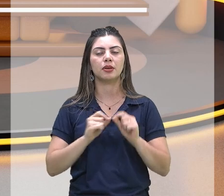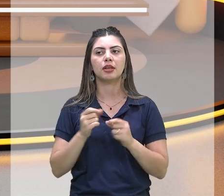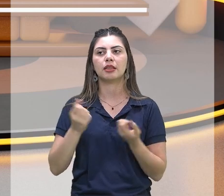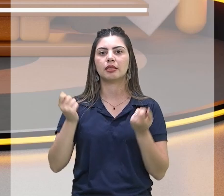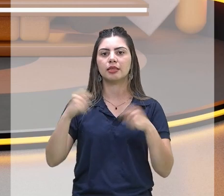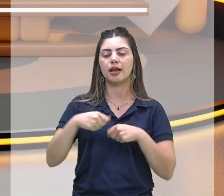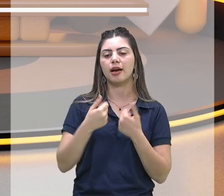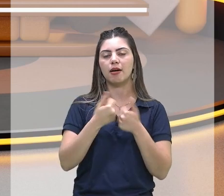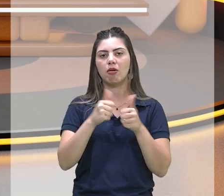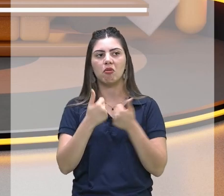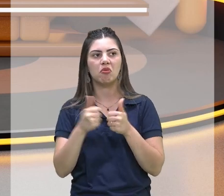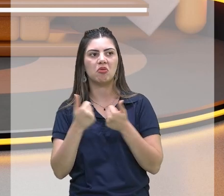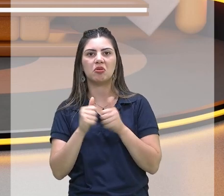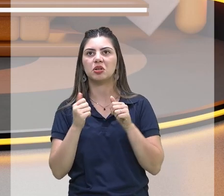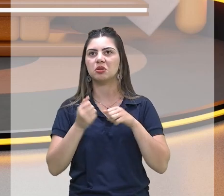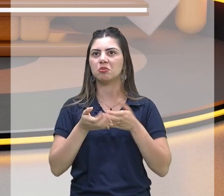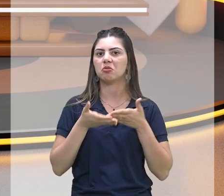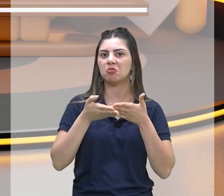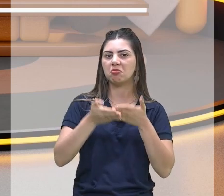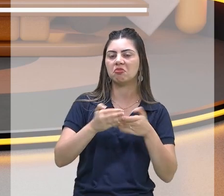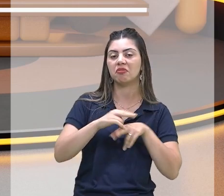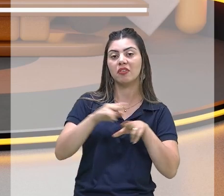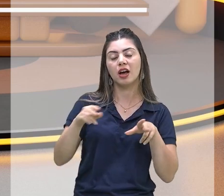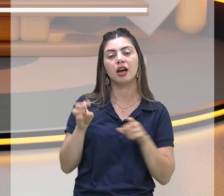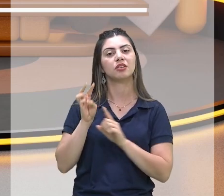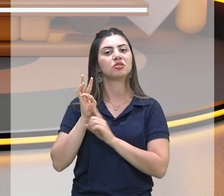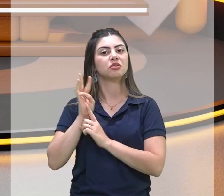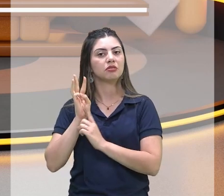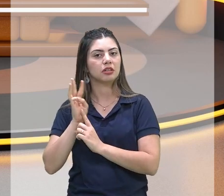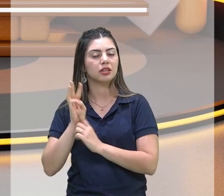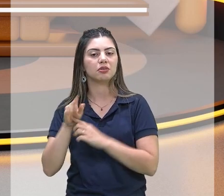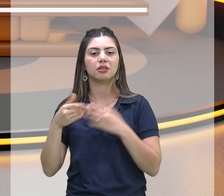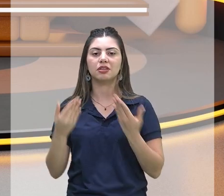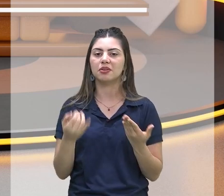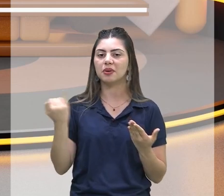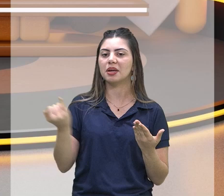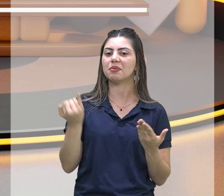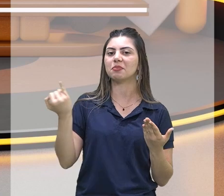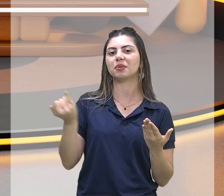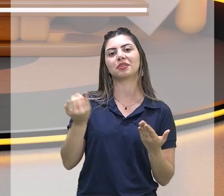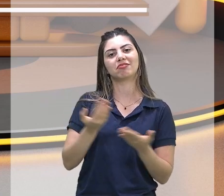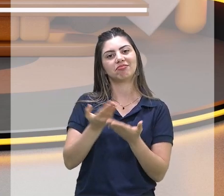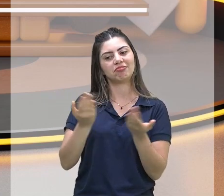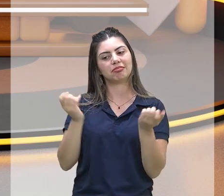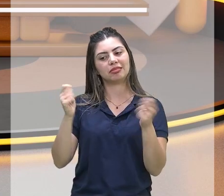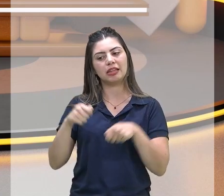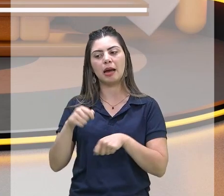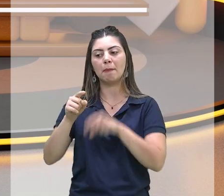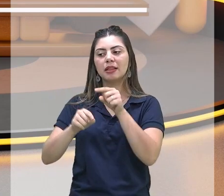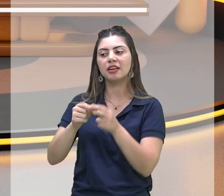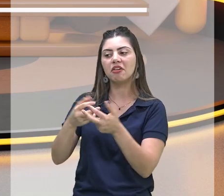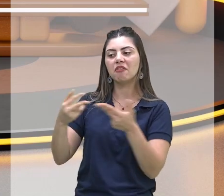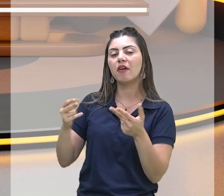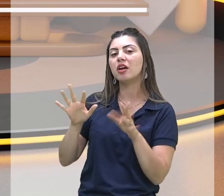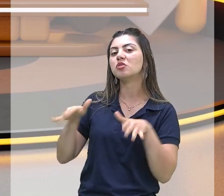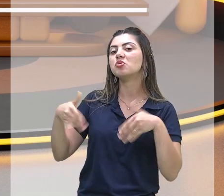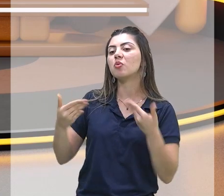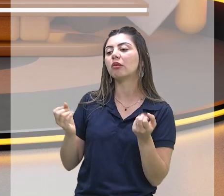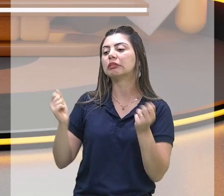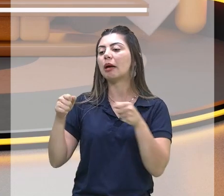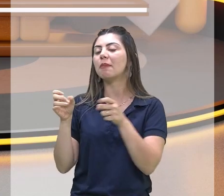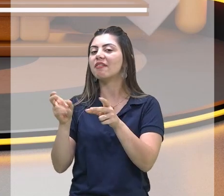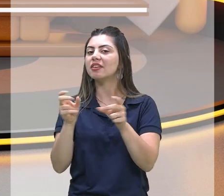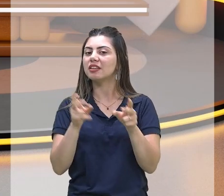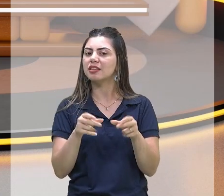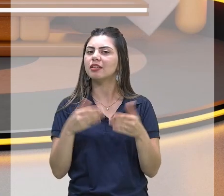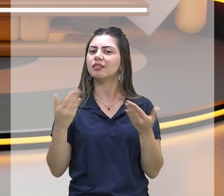transporte de pessoas, o trigo também. Então, é muito importante também nós observarmos aí todo